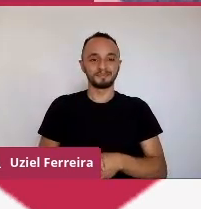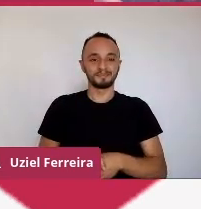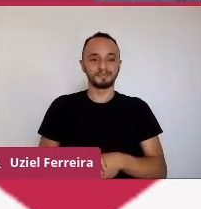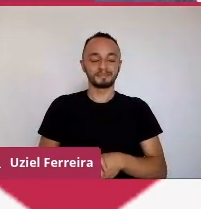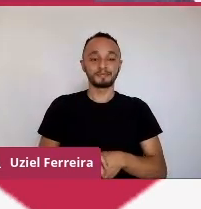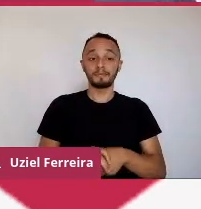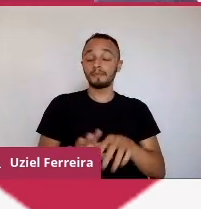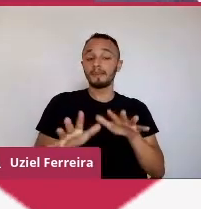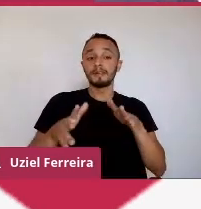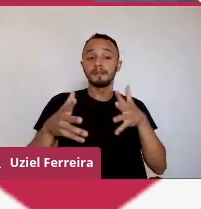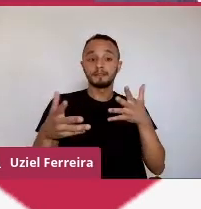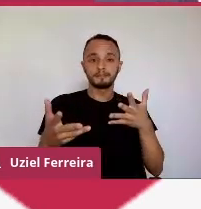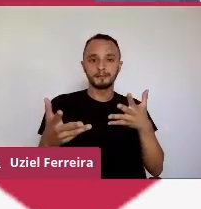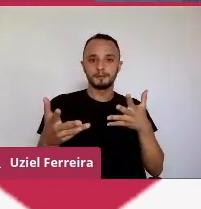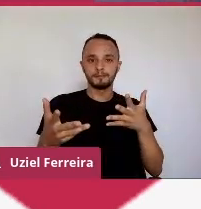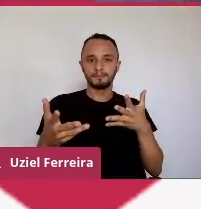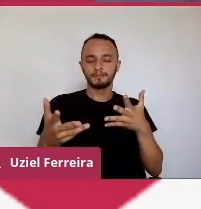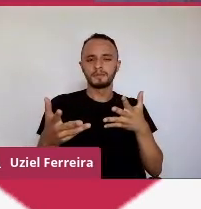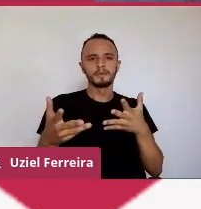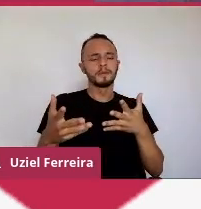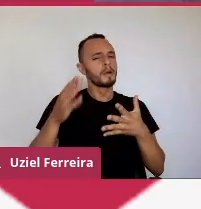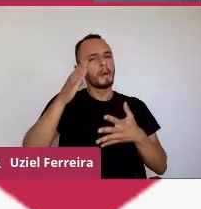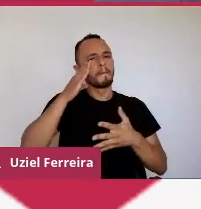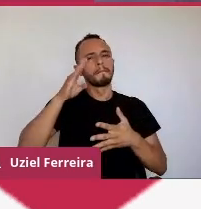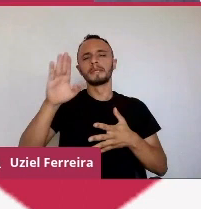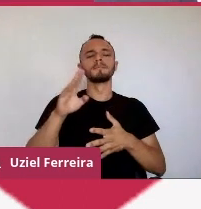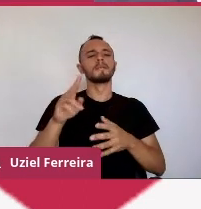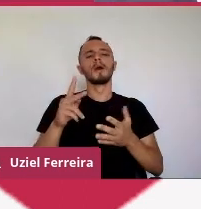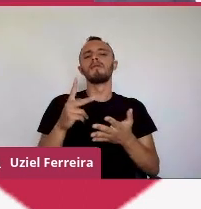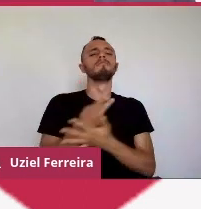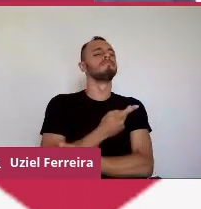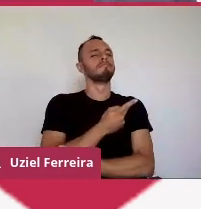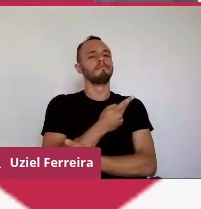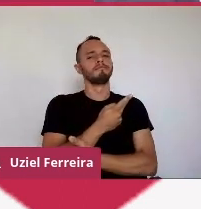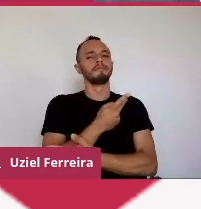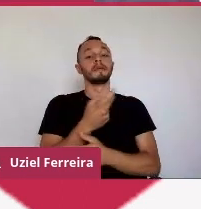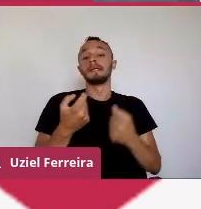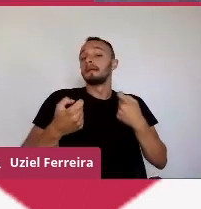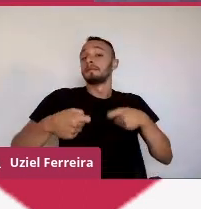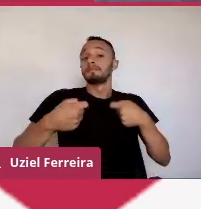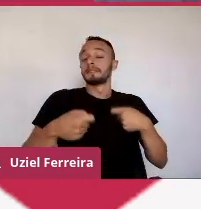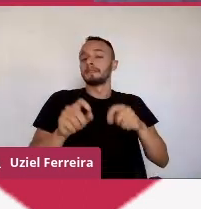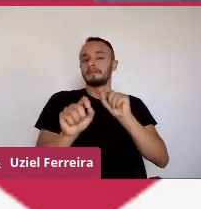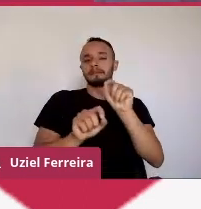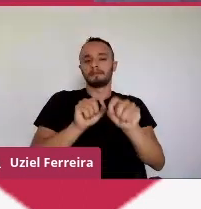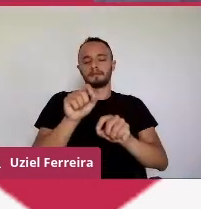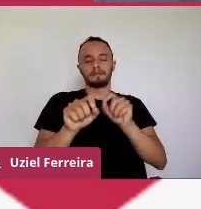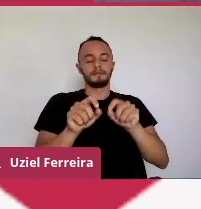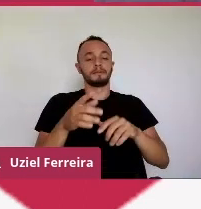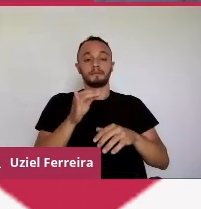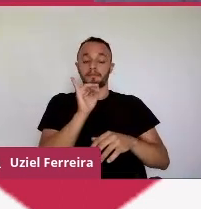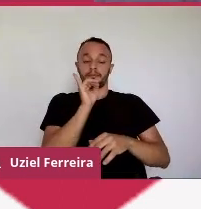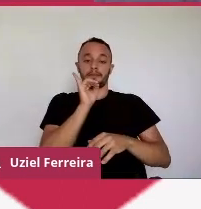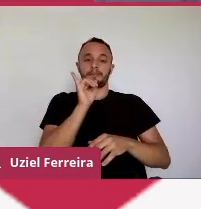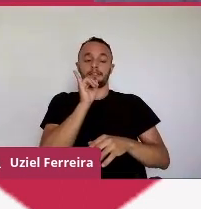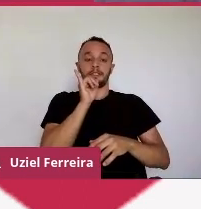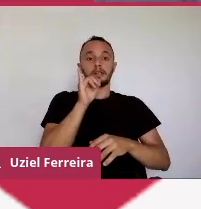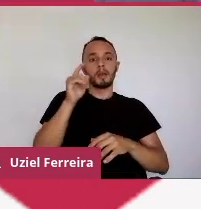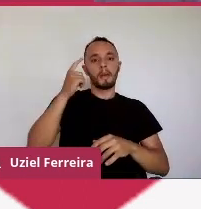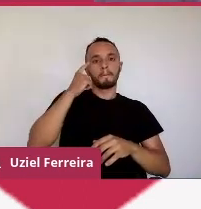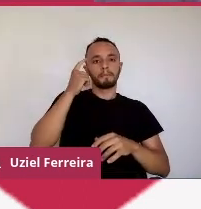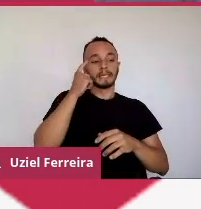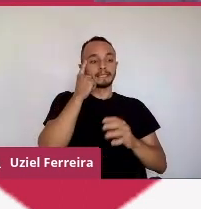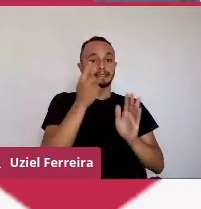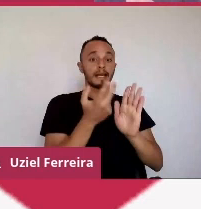Uma das primeiras coisas que a gente precisa pensar sobre gravura